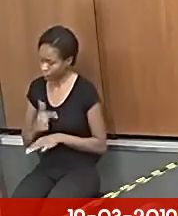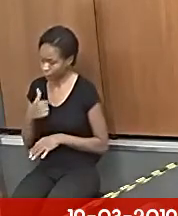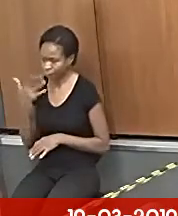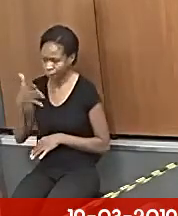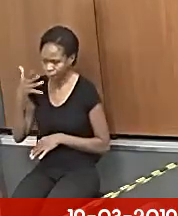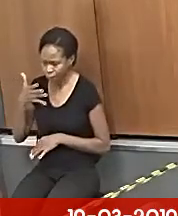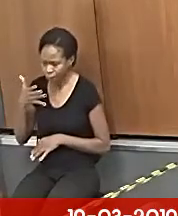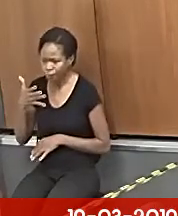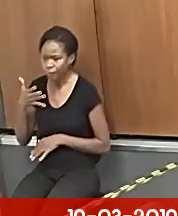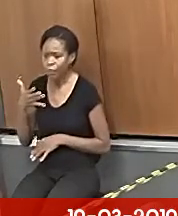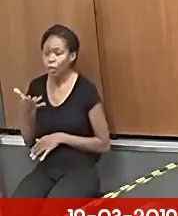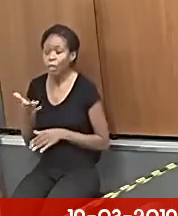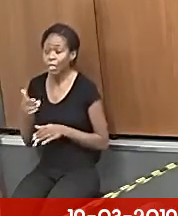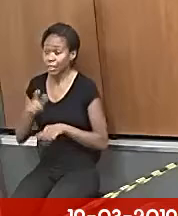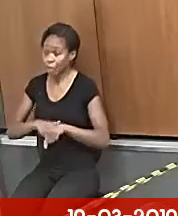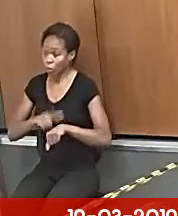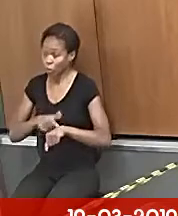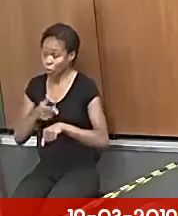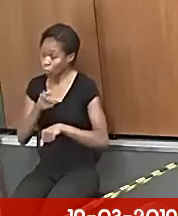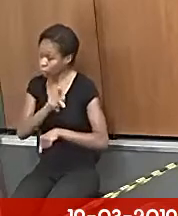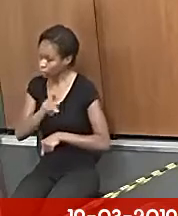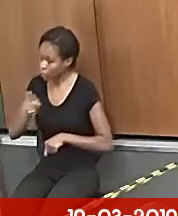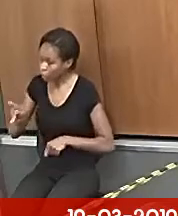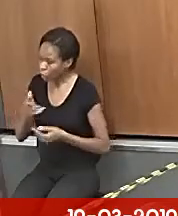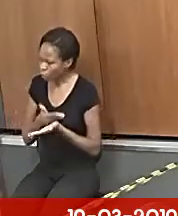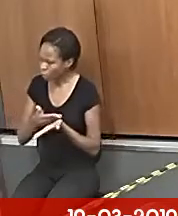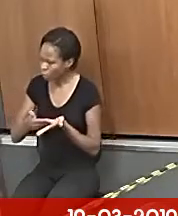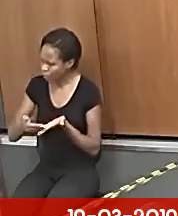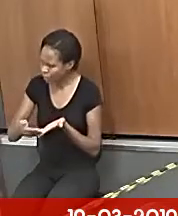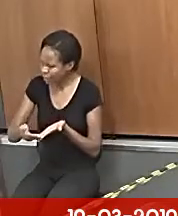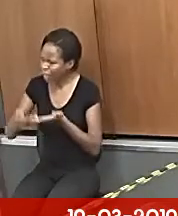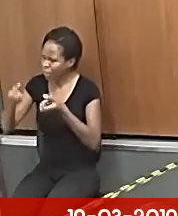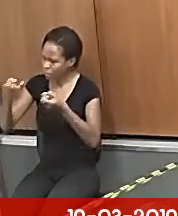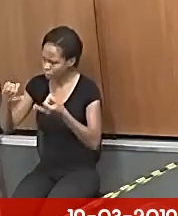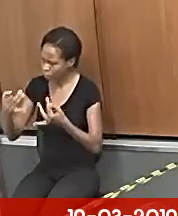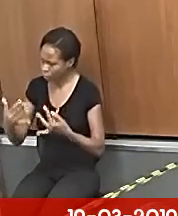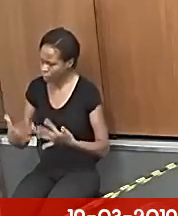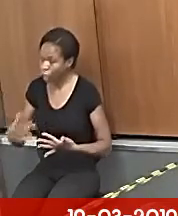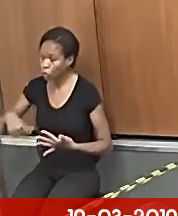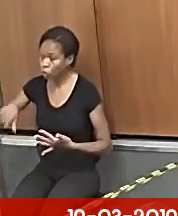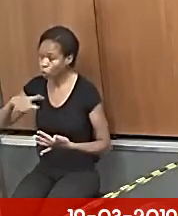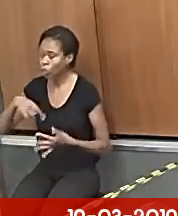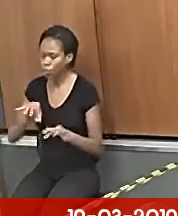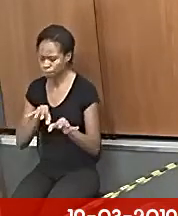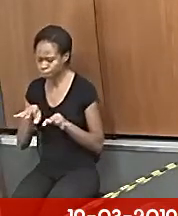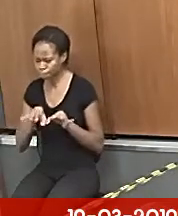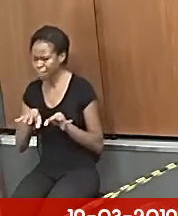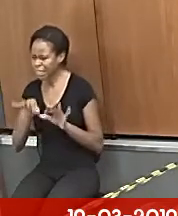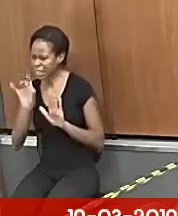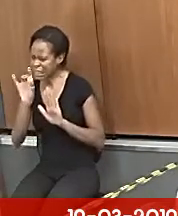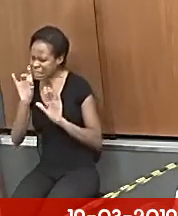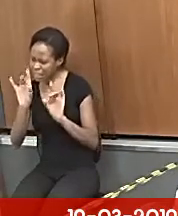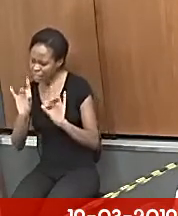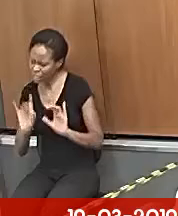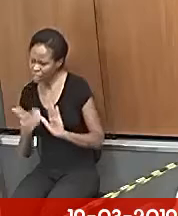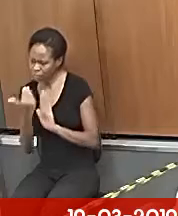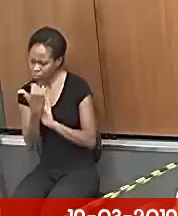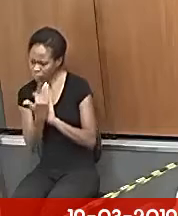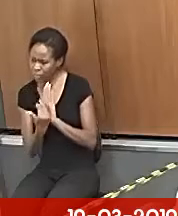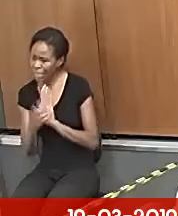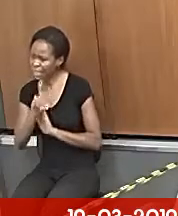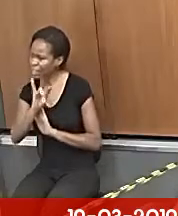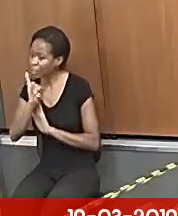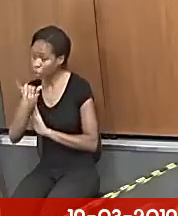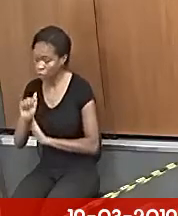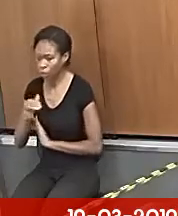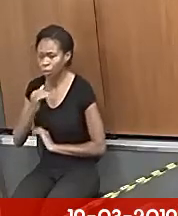presidente abrirá fala para vocês nós vamos tratar de cada data nós vamos ter já no dia 20 o instituto mano down nós vamos